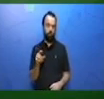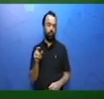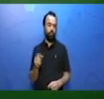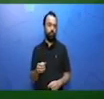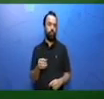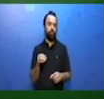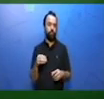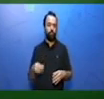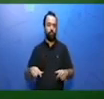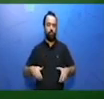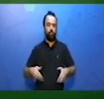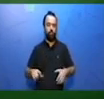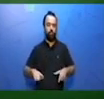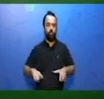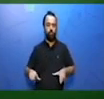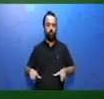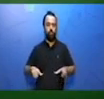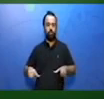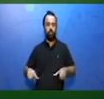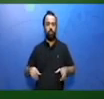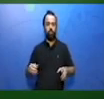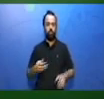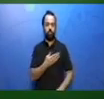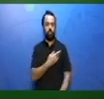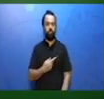podem existir em um bairro.